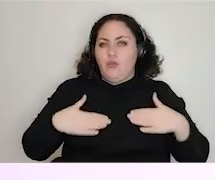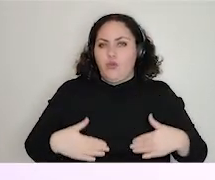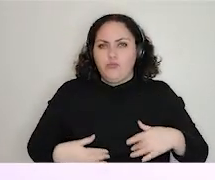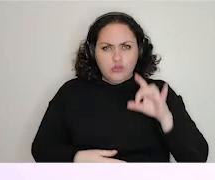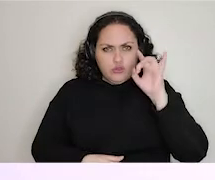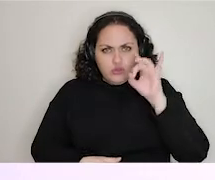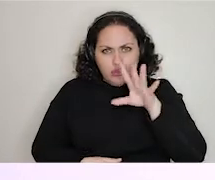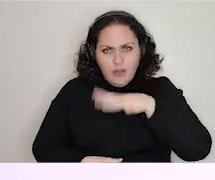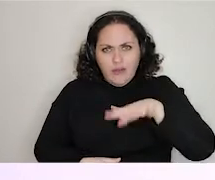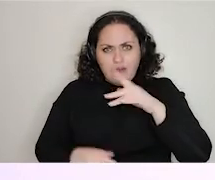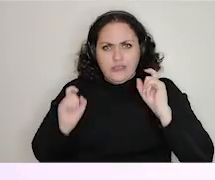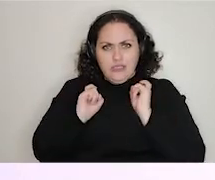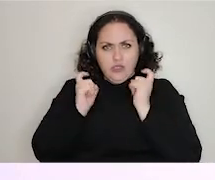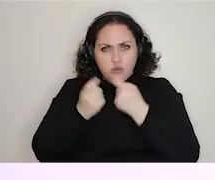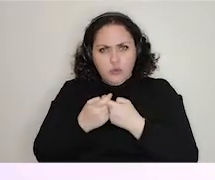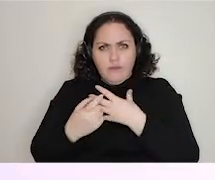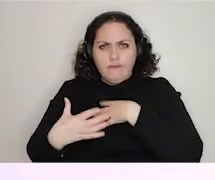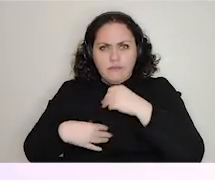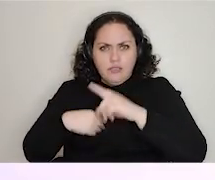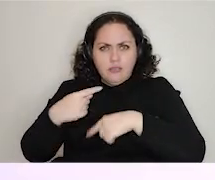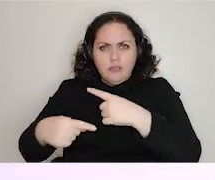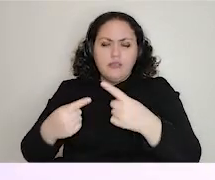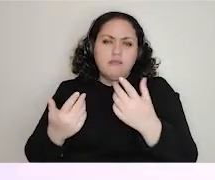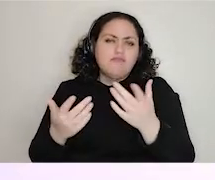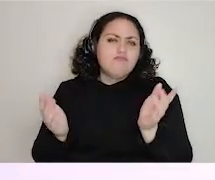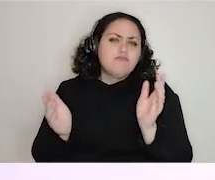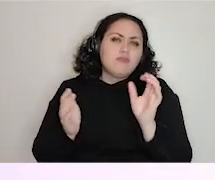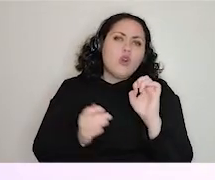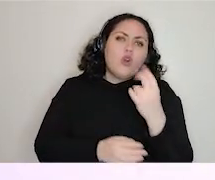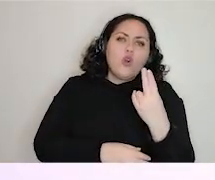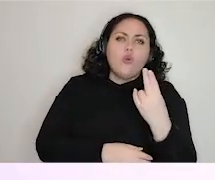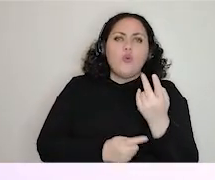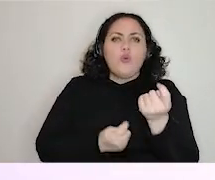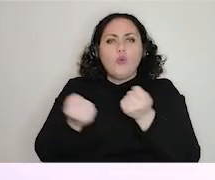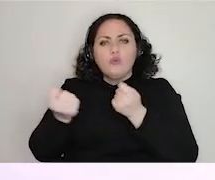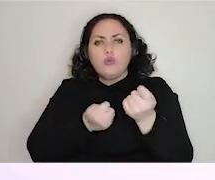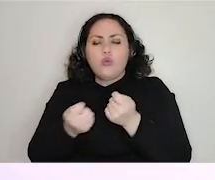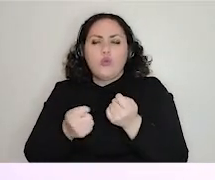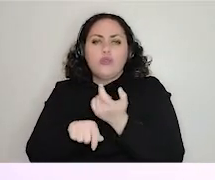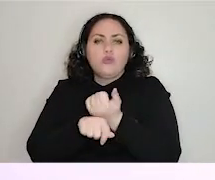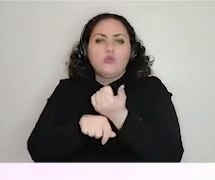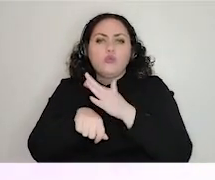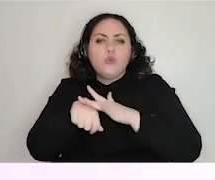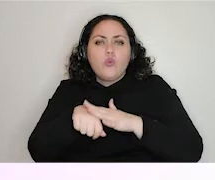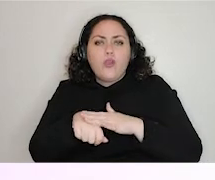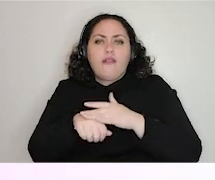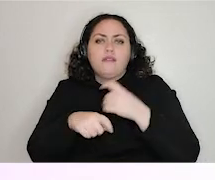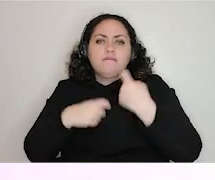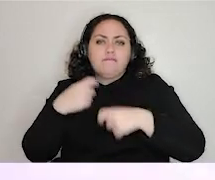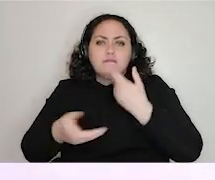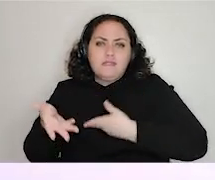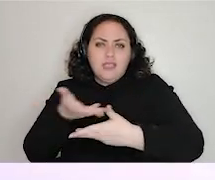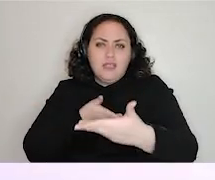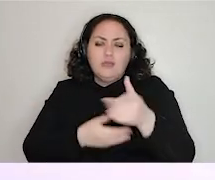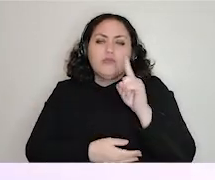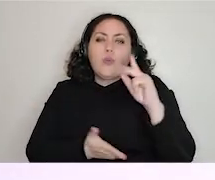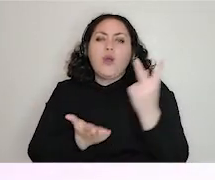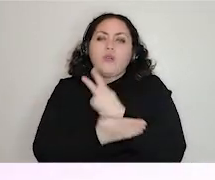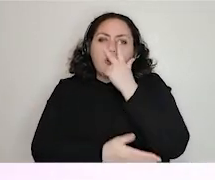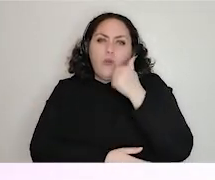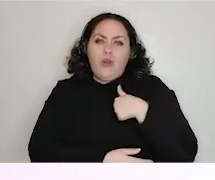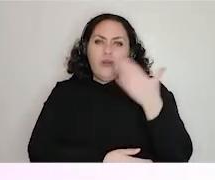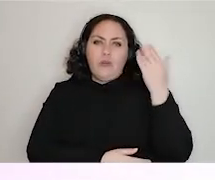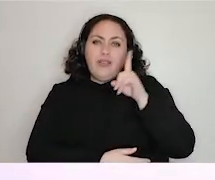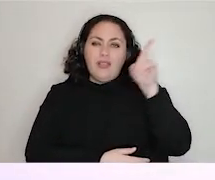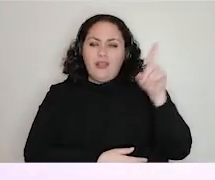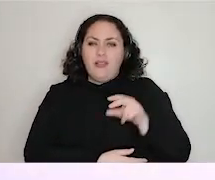só com relação à saúde sexual, reprodutiva, ao controle de infecções sexualmente transmissíveis, né? Para não acontecer como, por exemplo, já